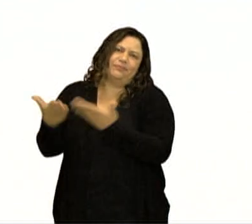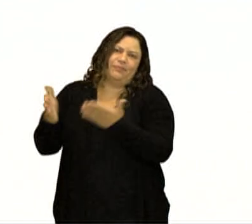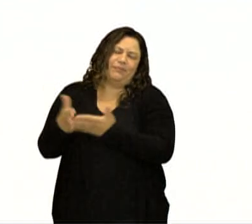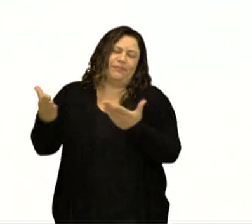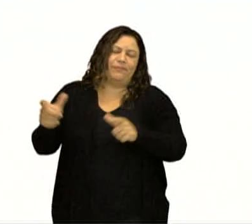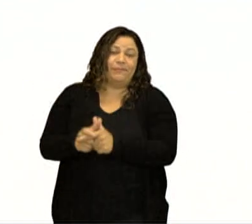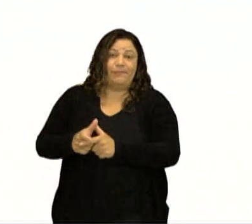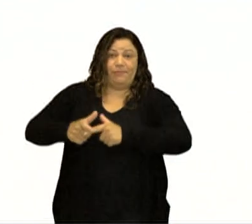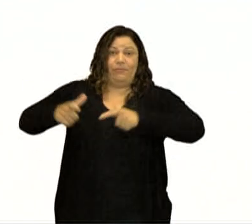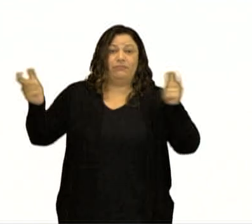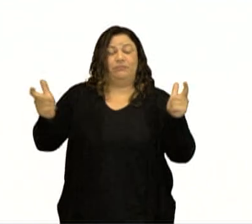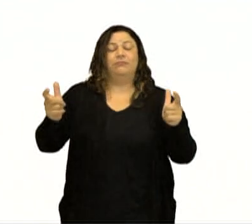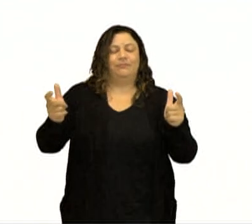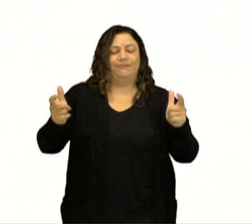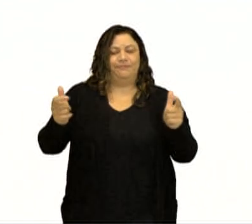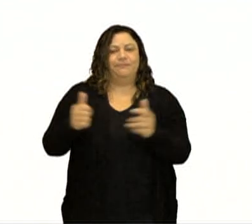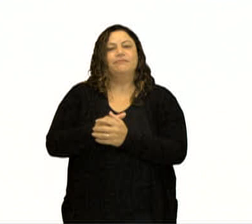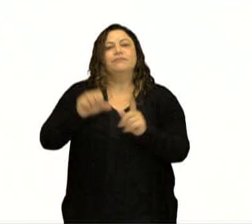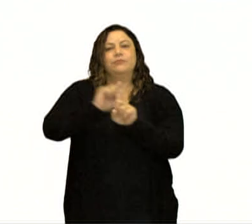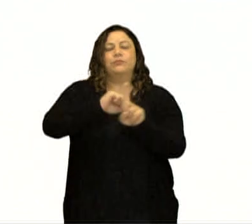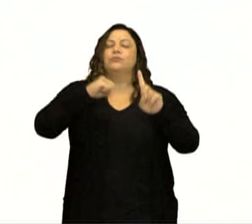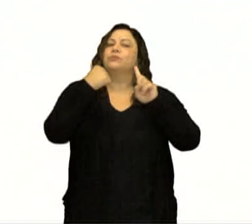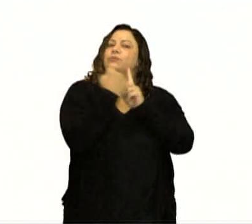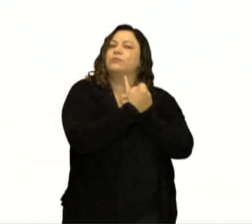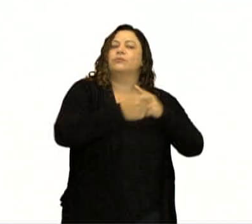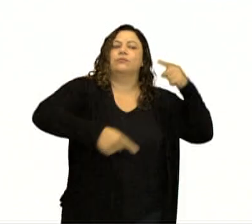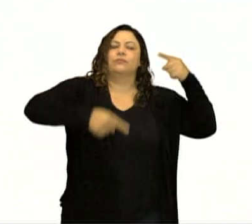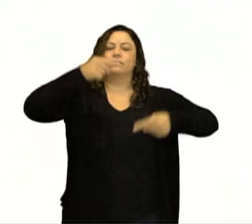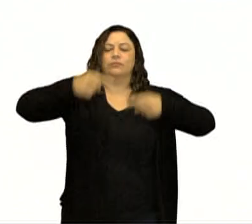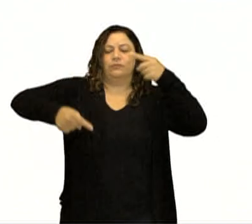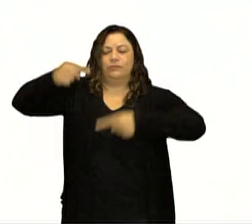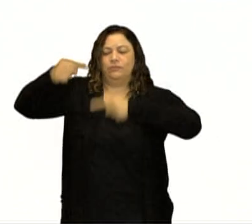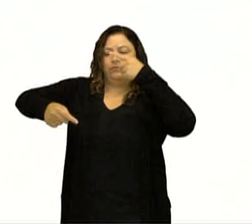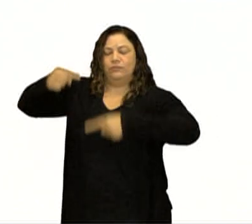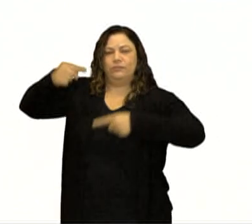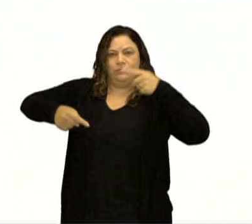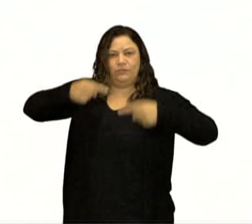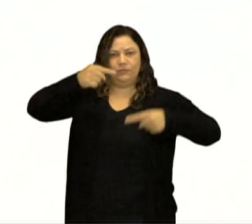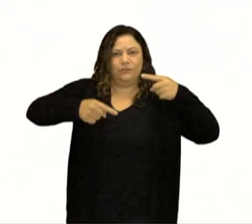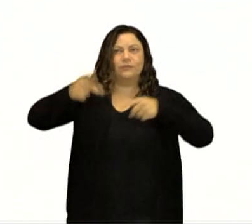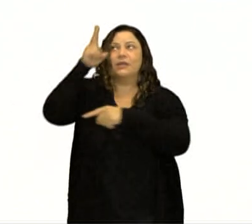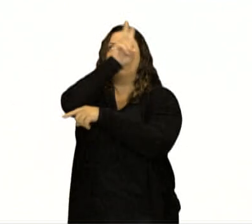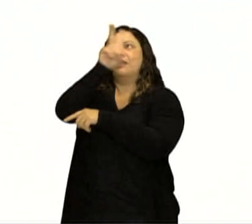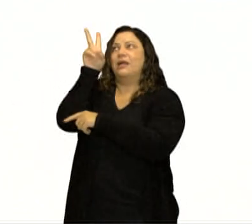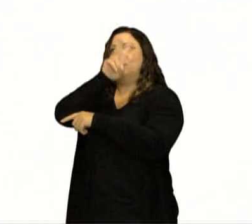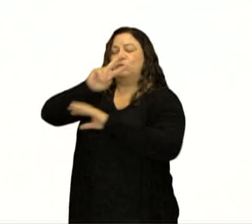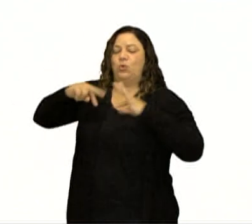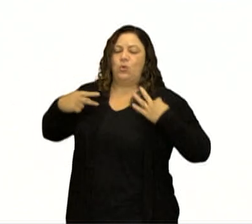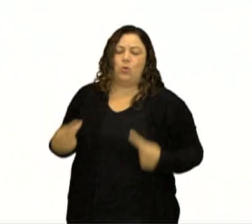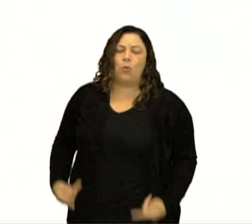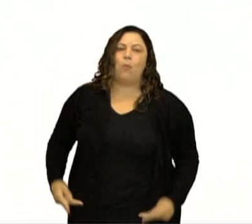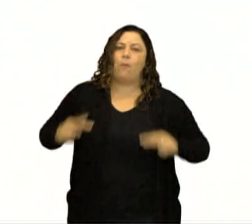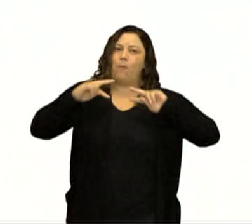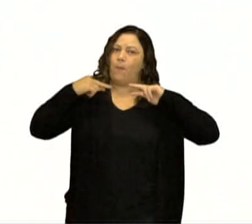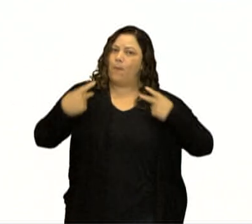maiores transformações sociopolíticas da história da humanidade